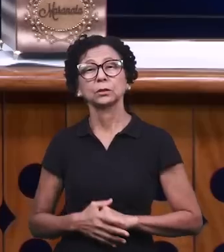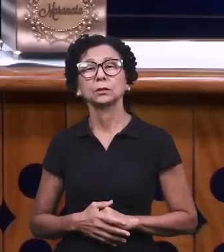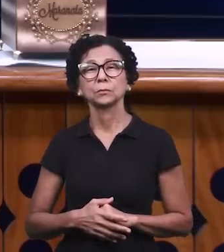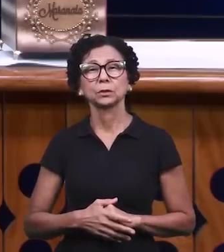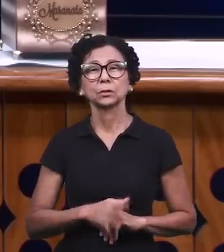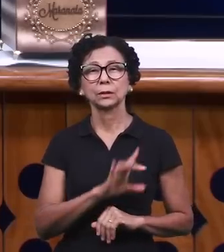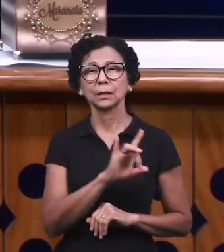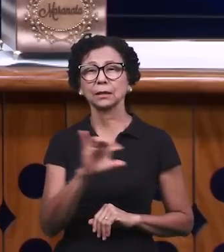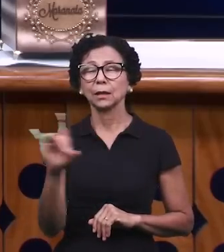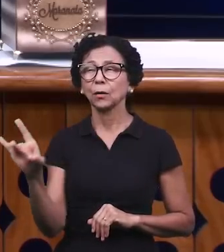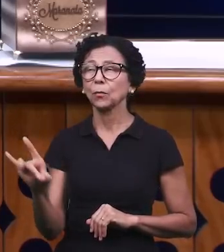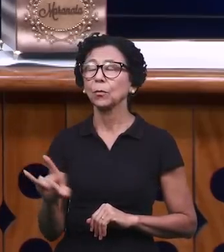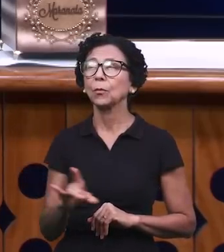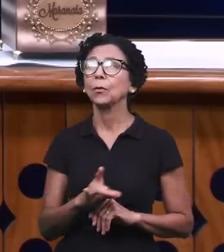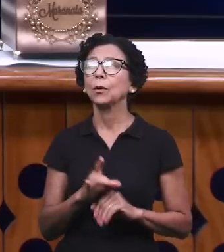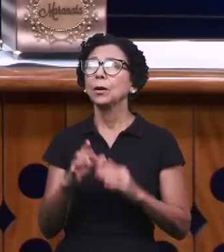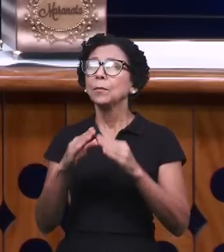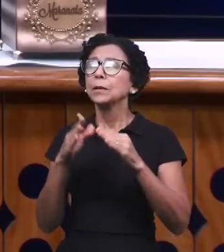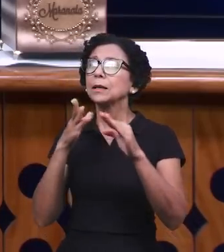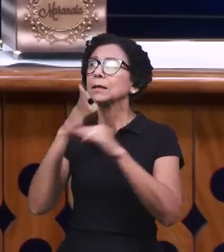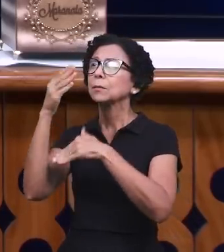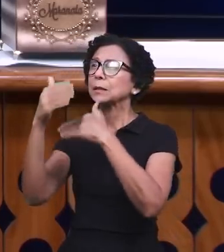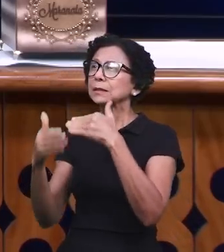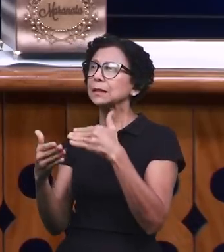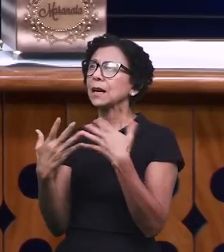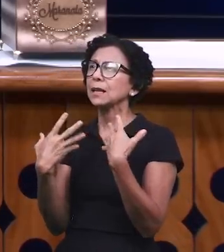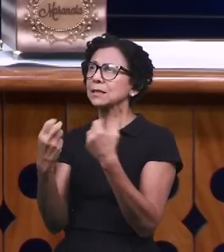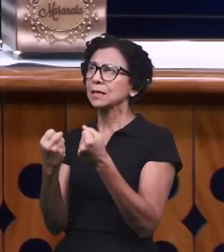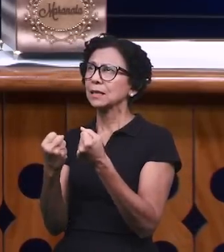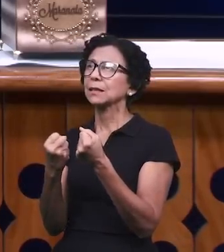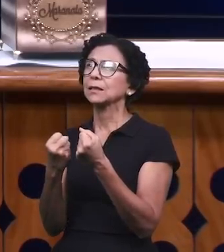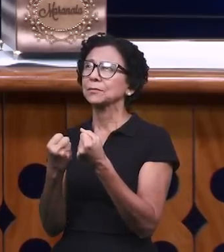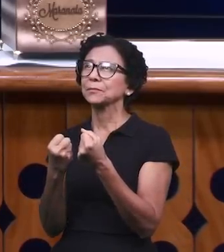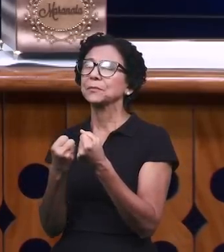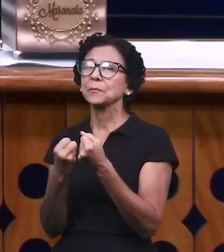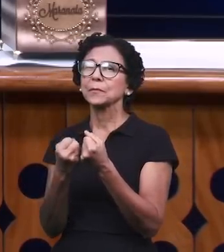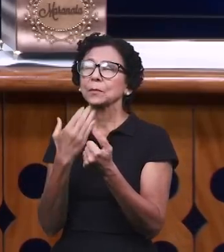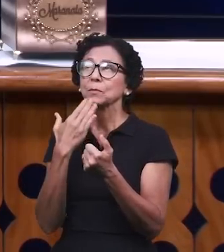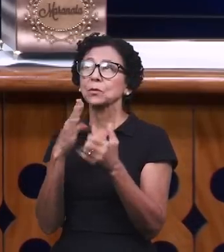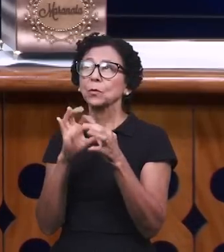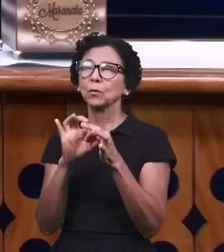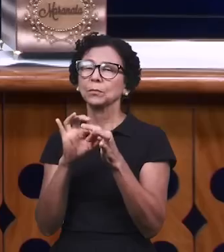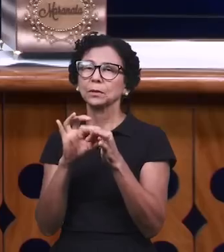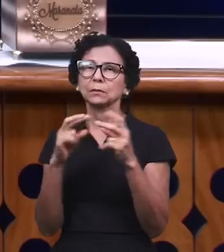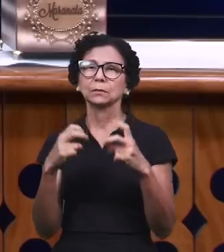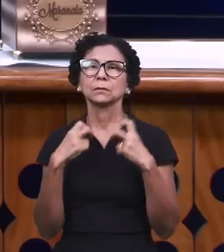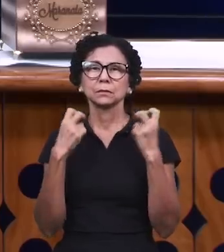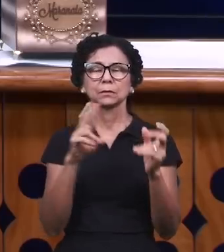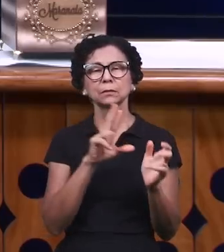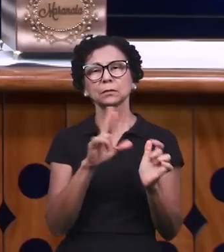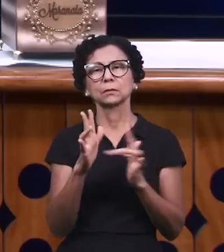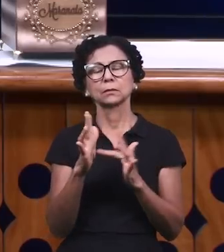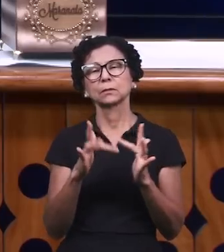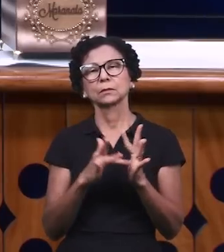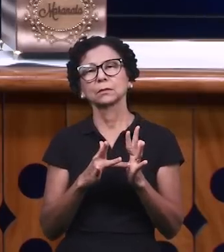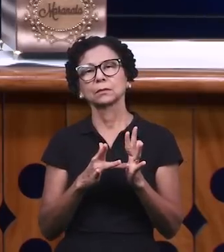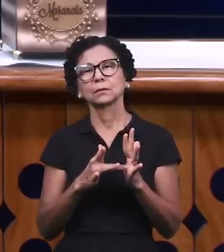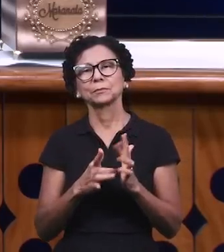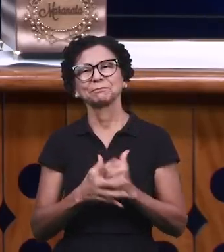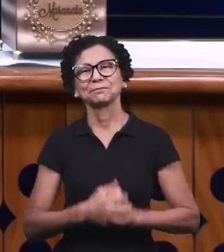diante de Ti, dando-nos acesso à Tua presença. Dá-nos comunhão com o Senhor, nós clamamos a Ti em nome do